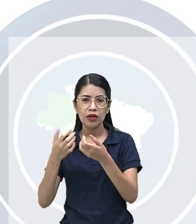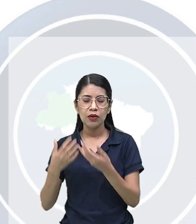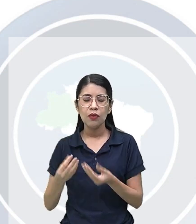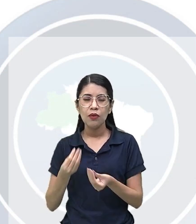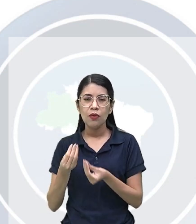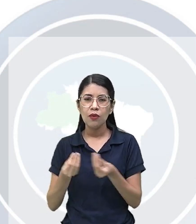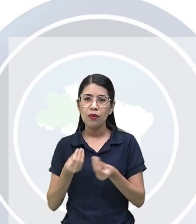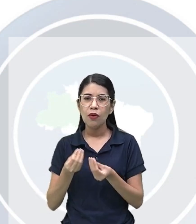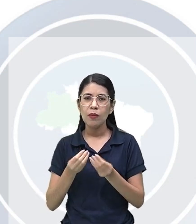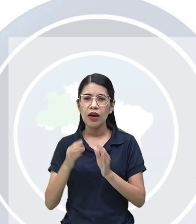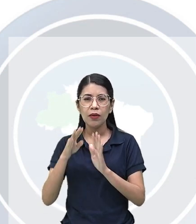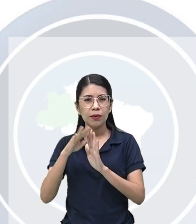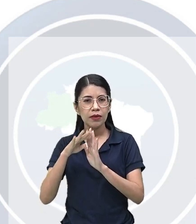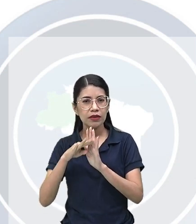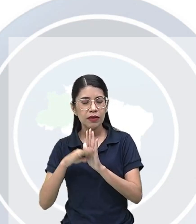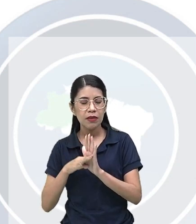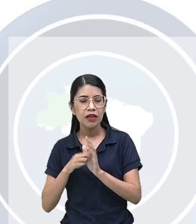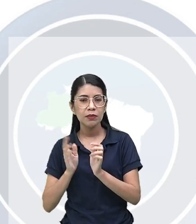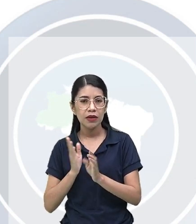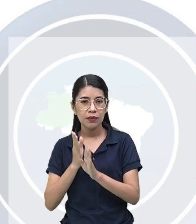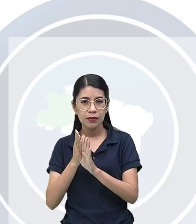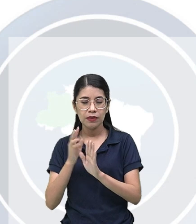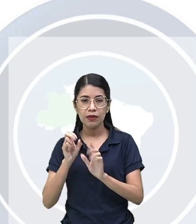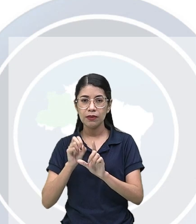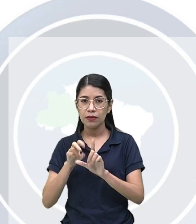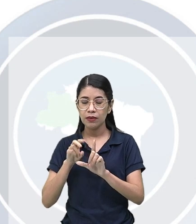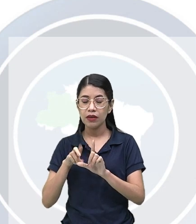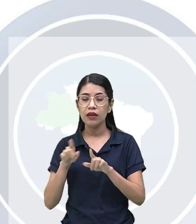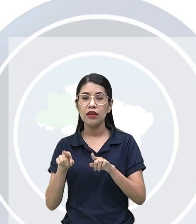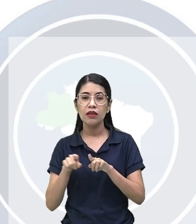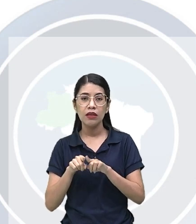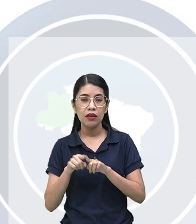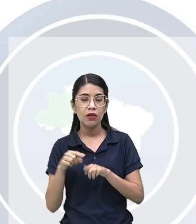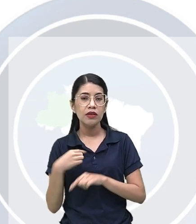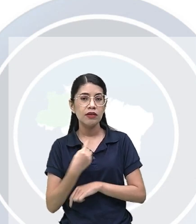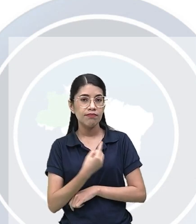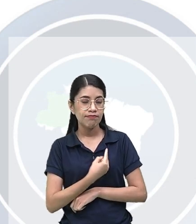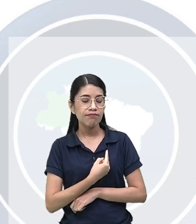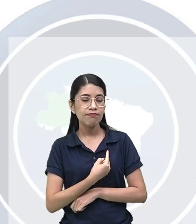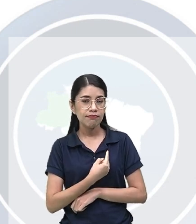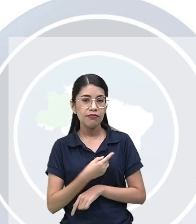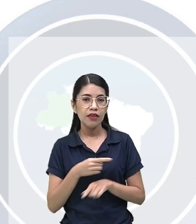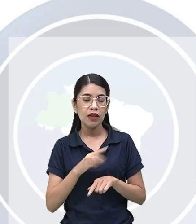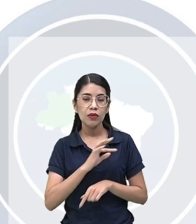procurar o login da turma dele, nós também, técnicos da coordenação de